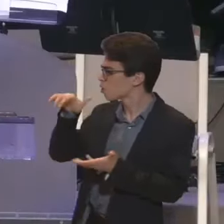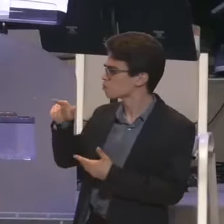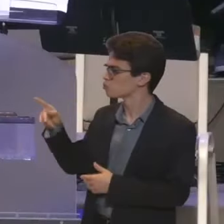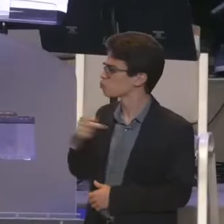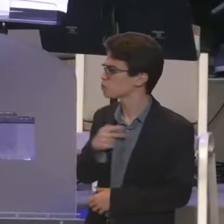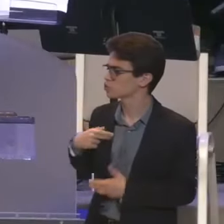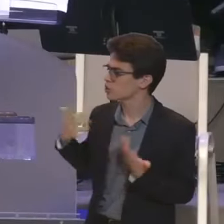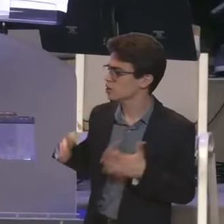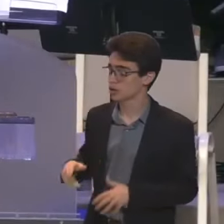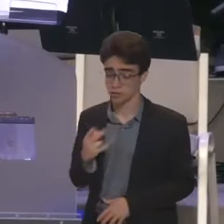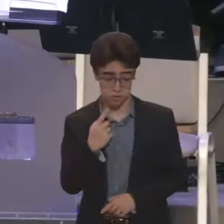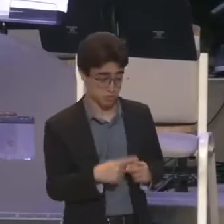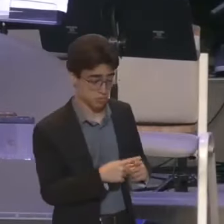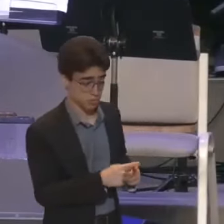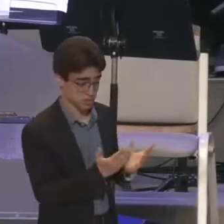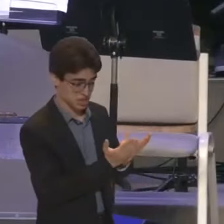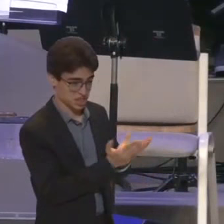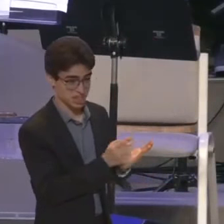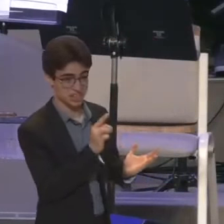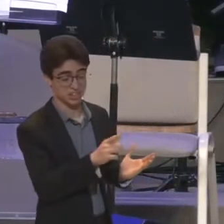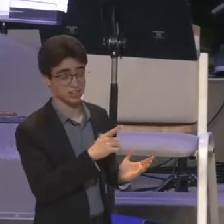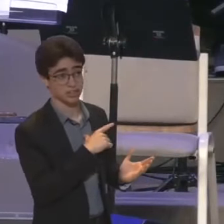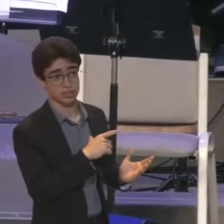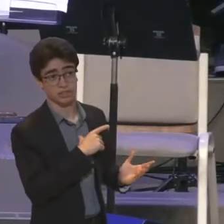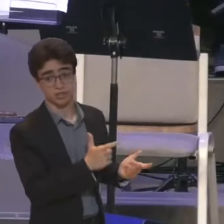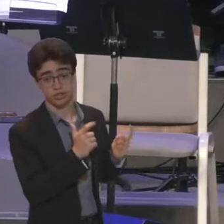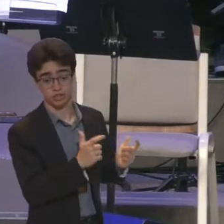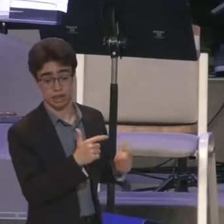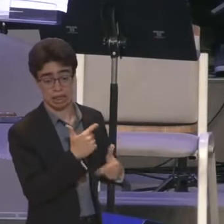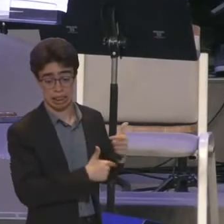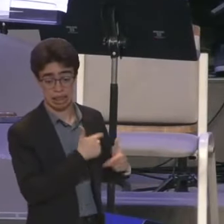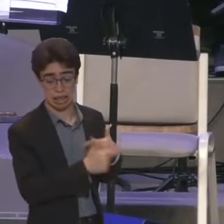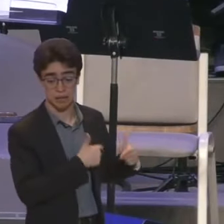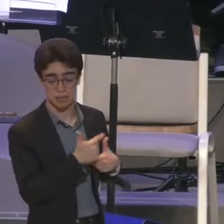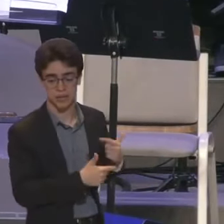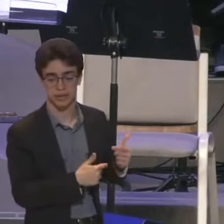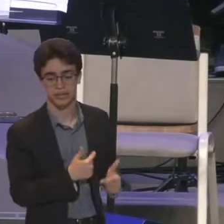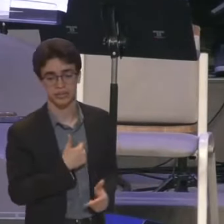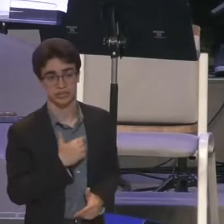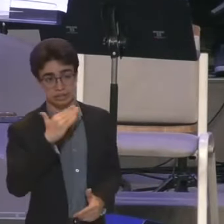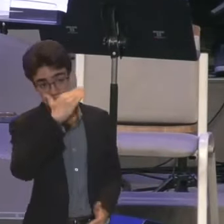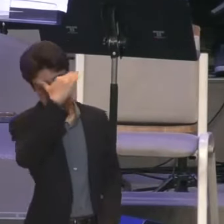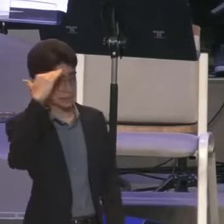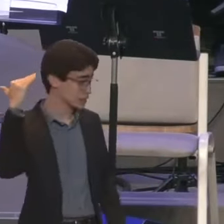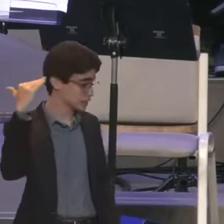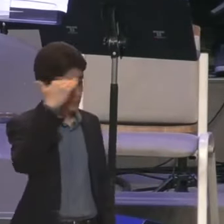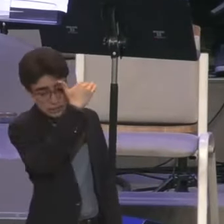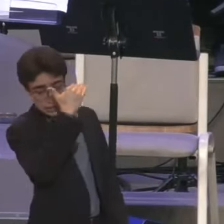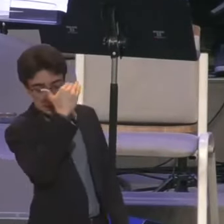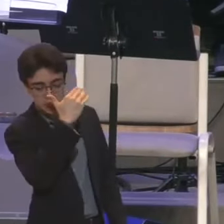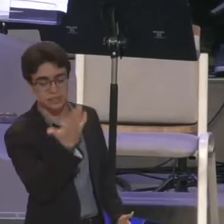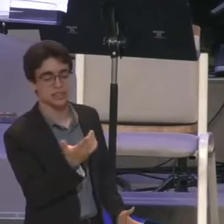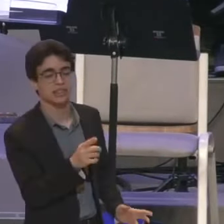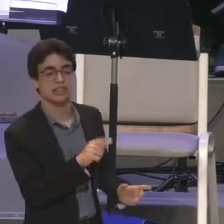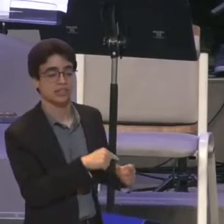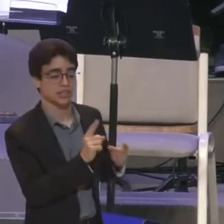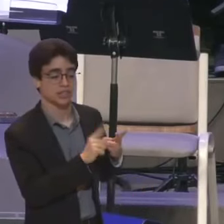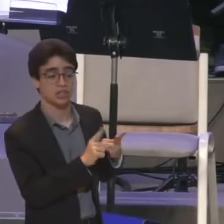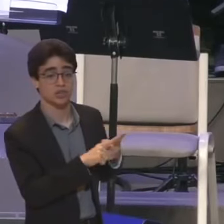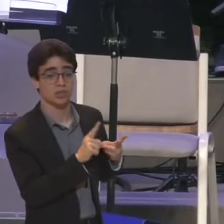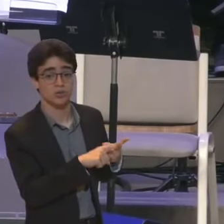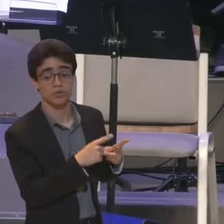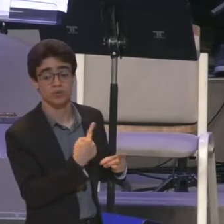inteiro? Falou, primeiro porque crente dá muito trabalho. Eu já estou até por aqui. Segundo,